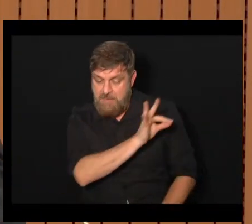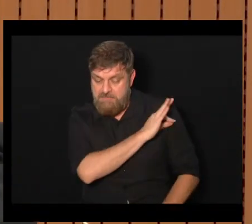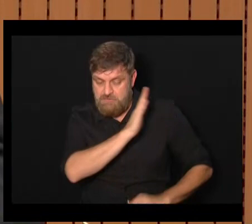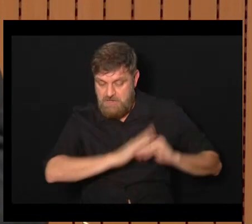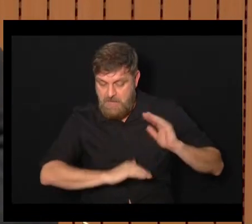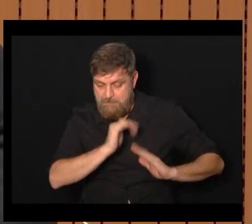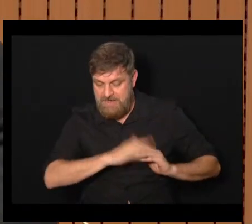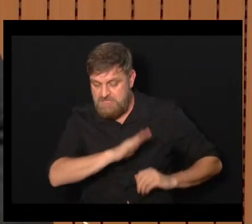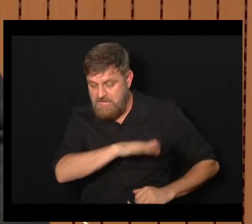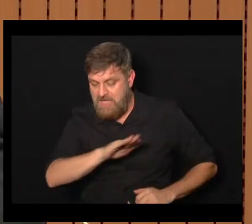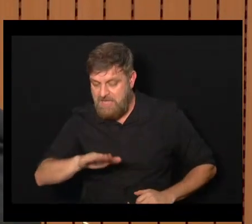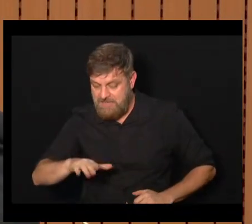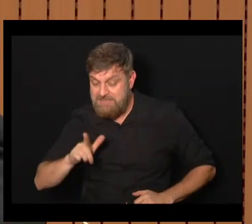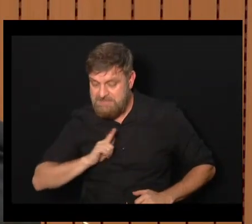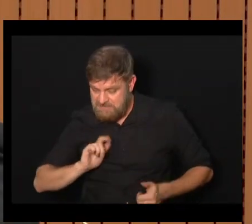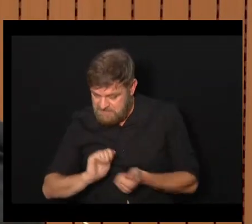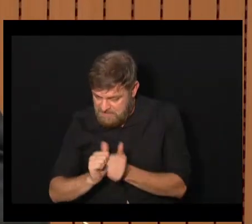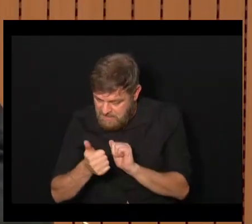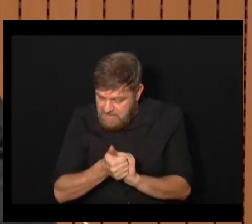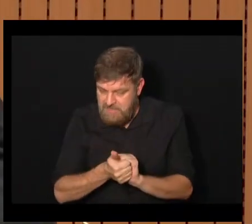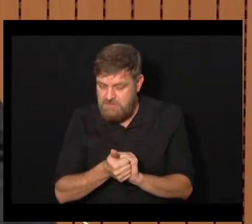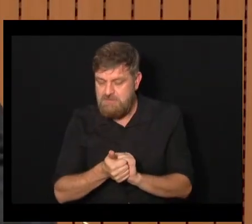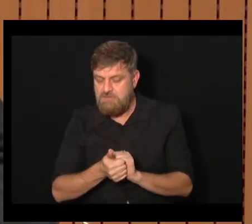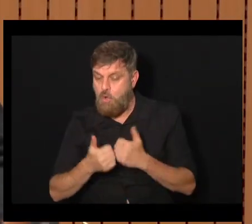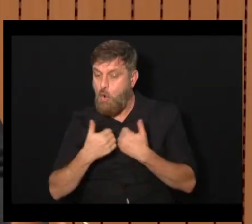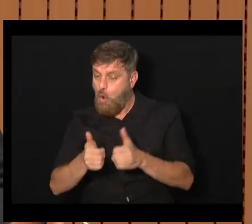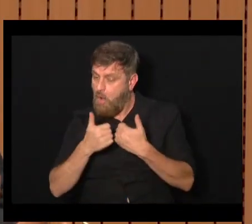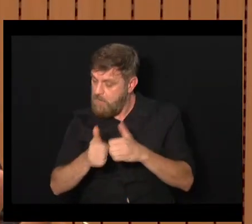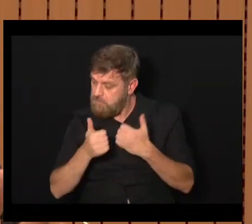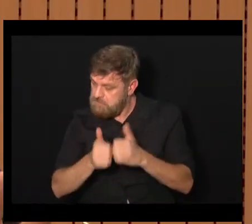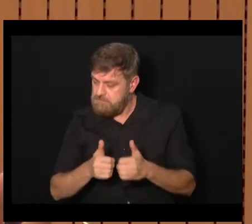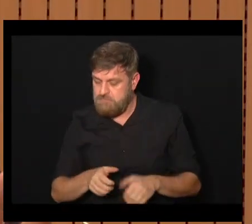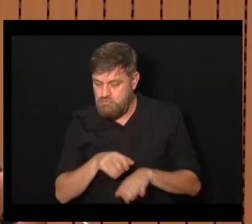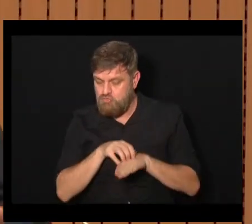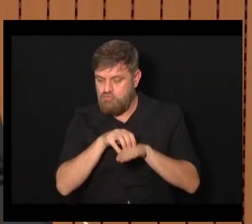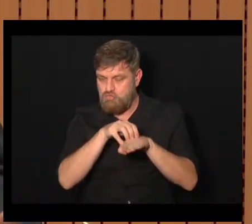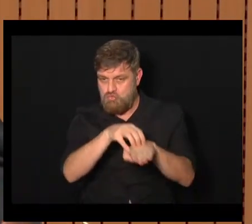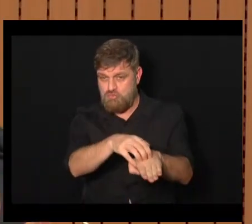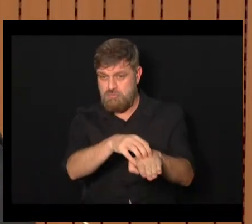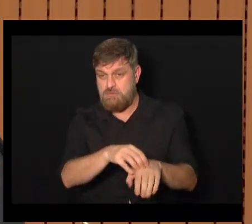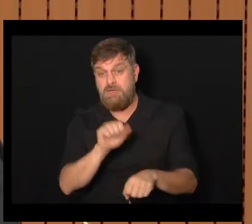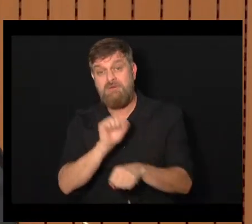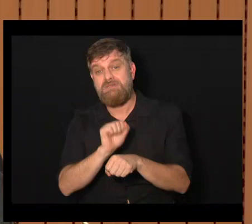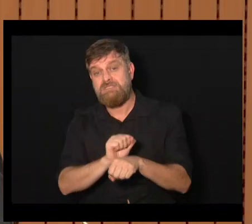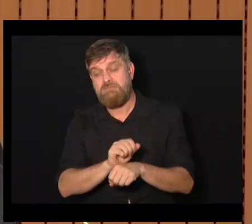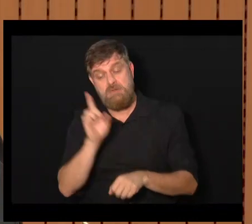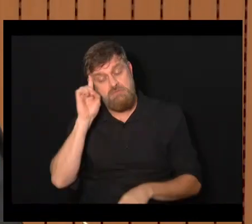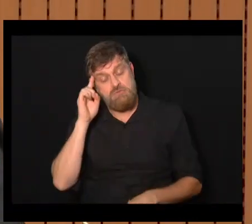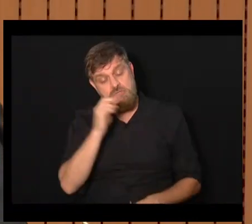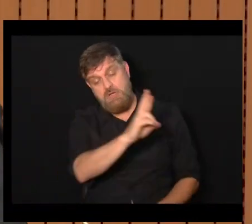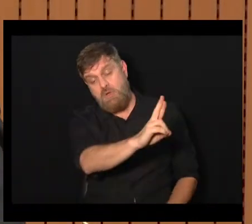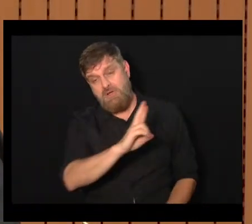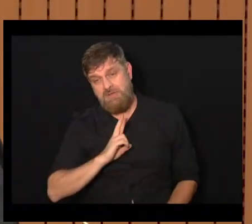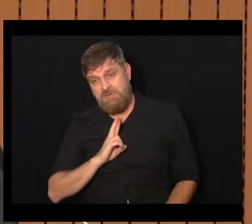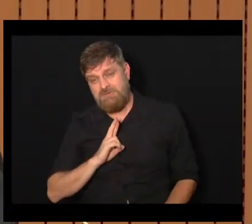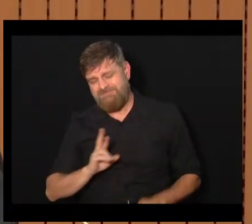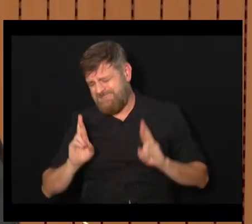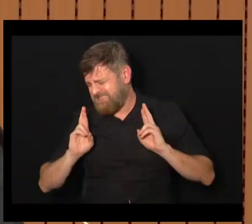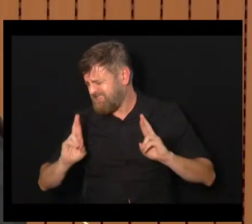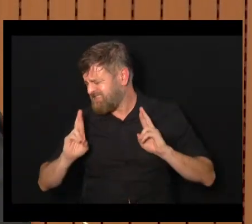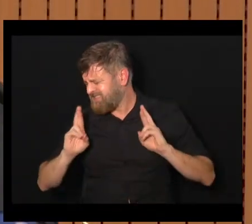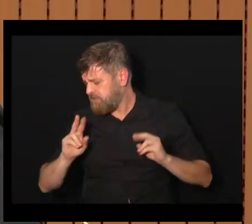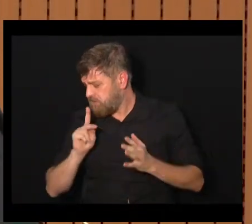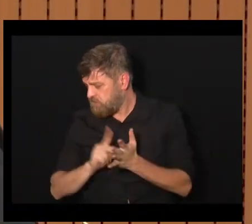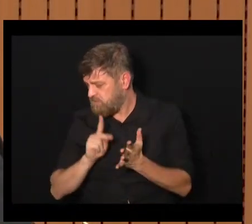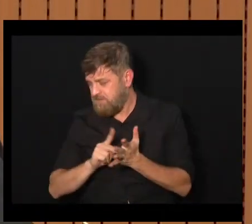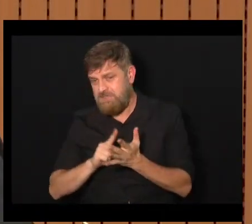fato, está atendendo essas quase 100 crianças, né? E aguardo agora, daqui a alguns dias, a resposta desse requerimento. Espero,